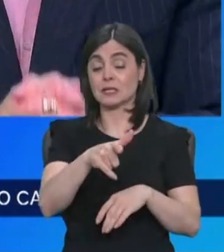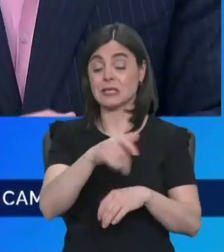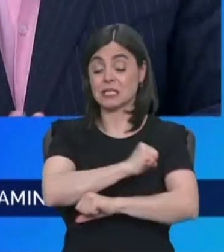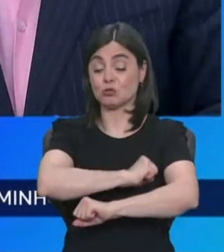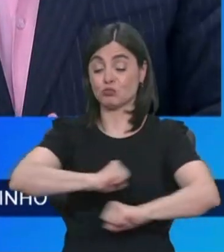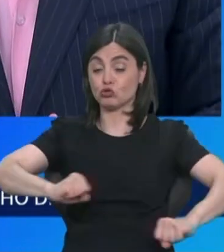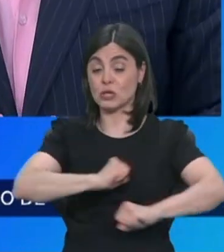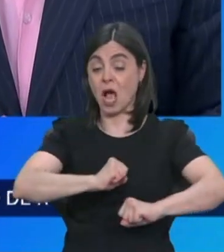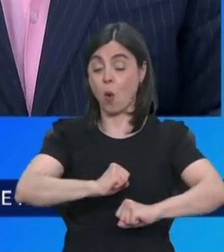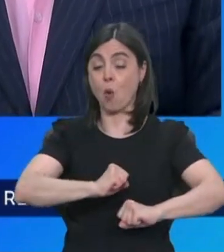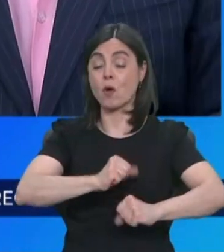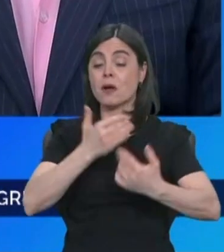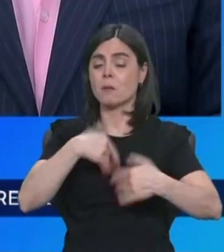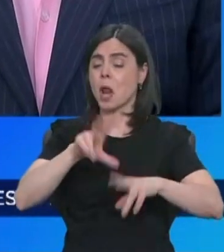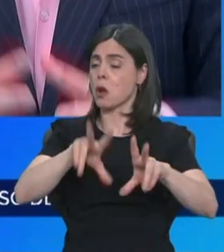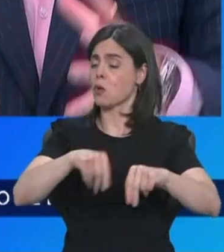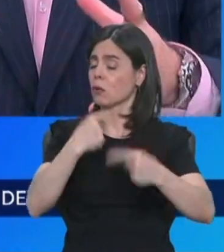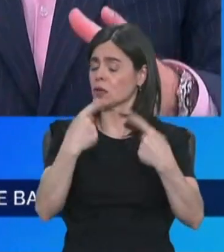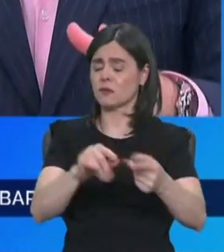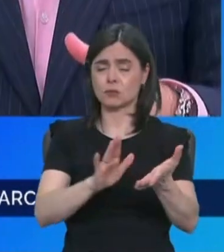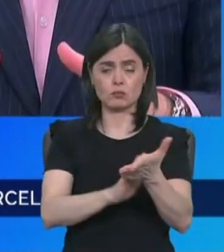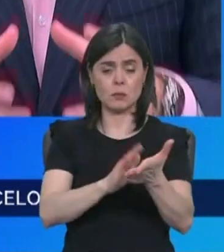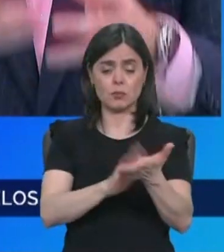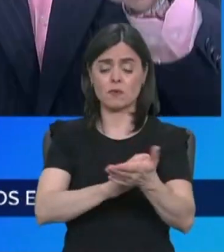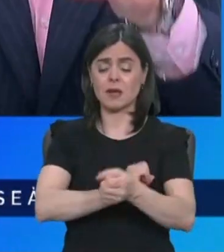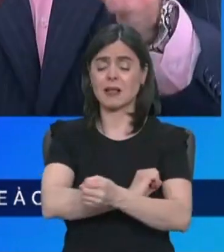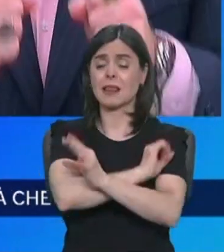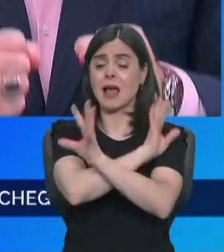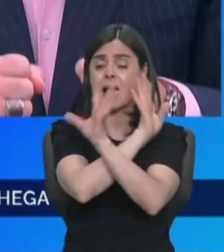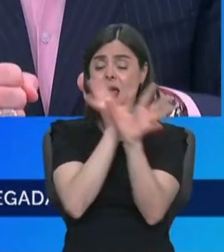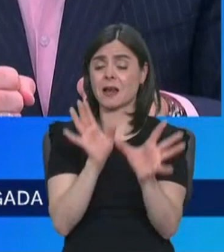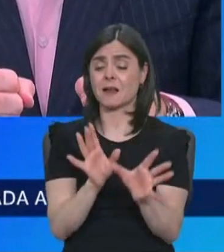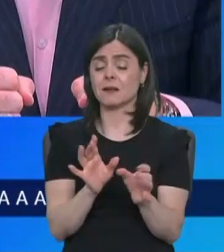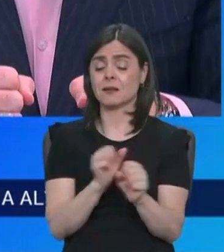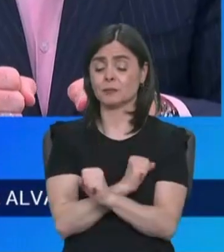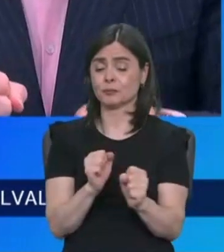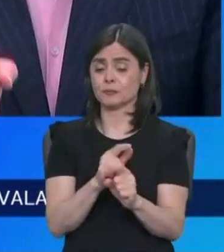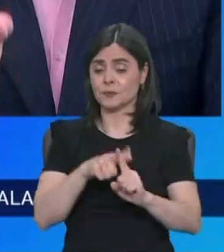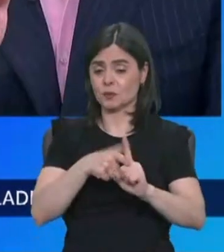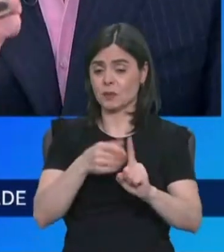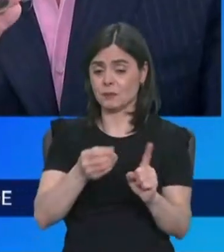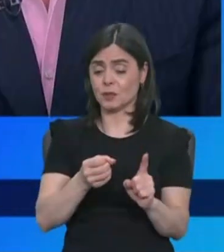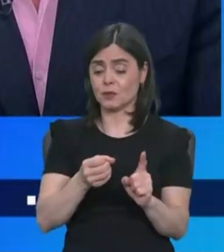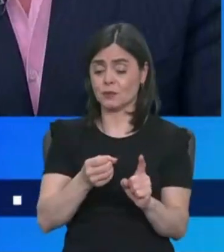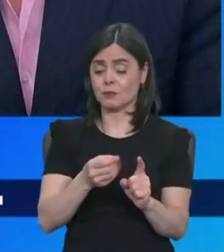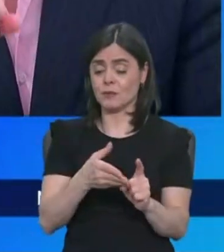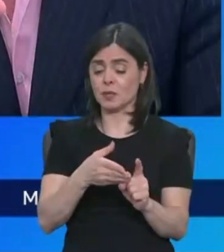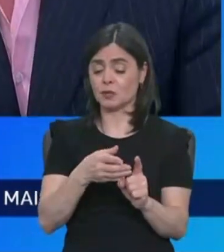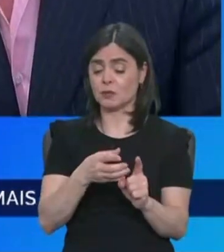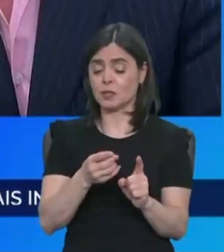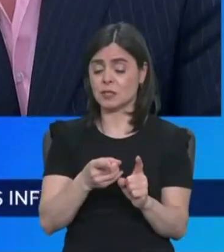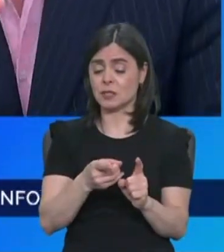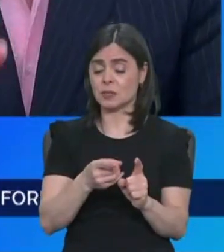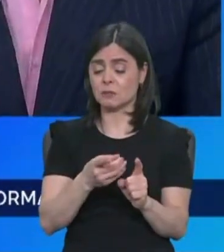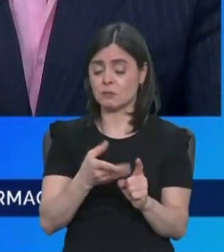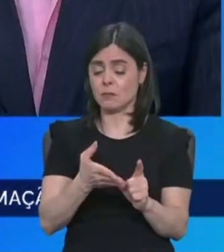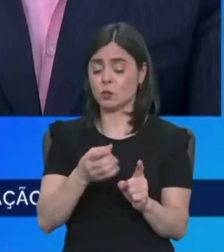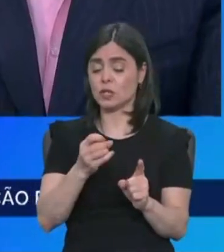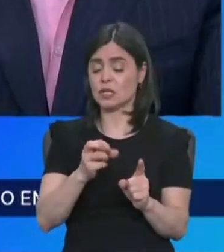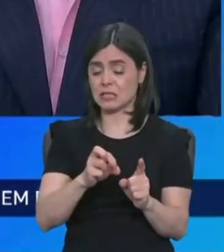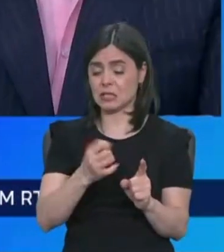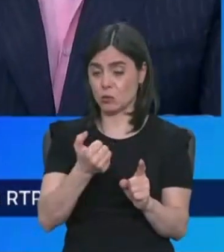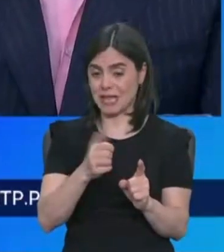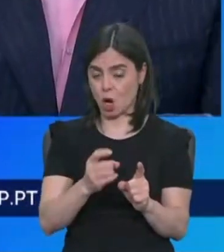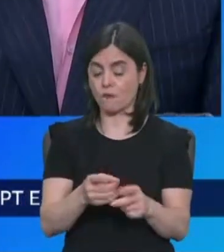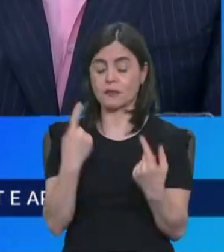explosão, mas nunca tivemos uma prova evidente dessa explosão de 1859. Até agora. Ou seja, houve